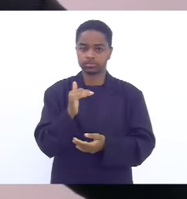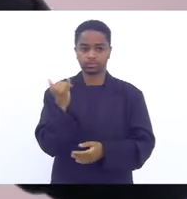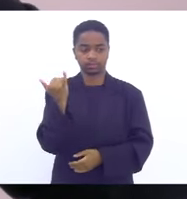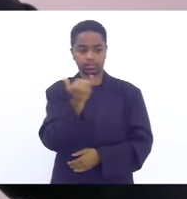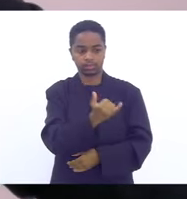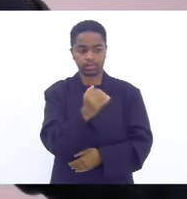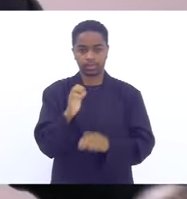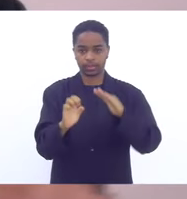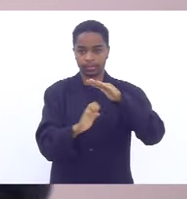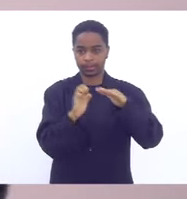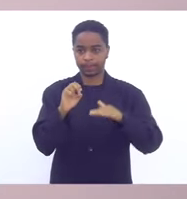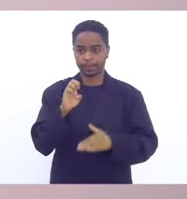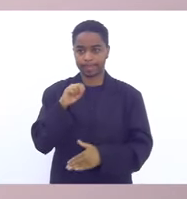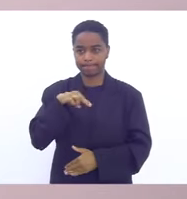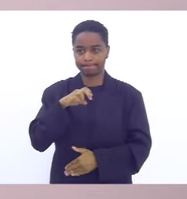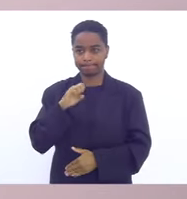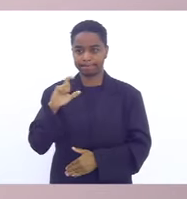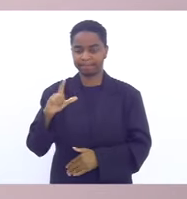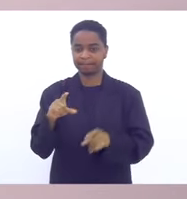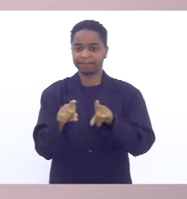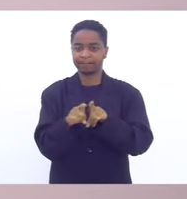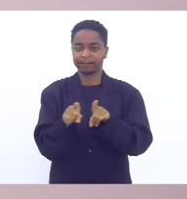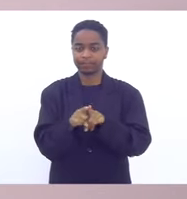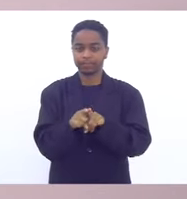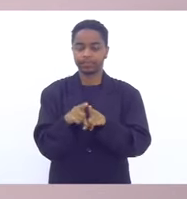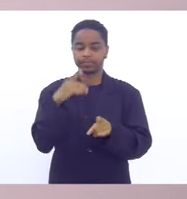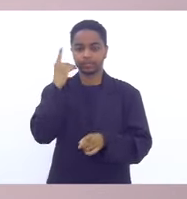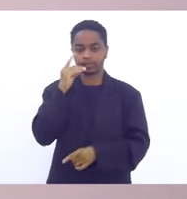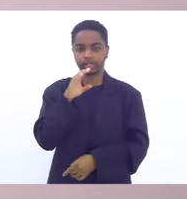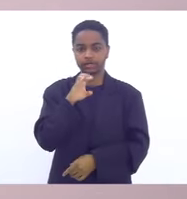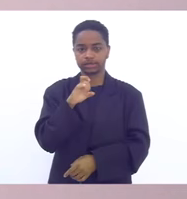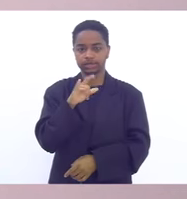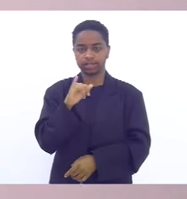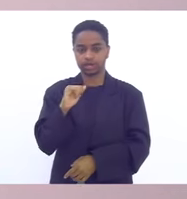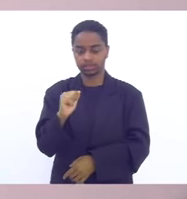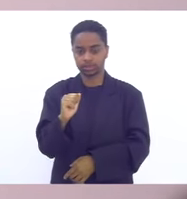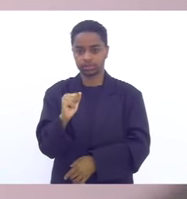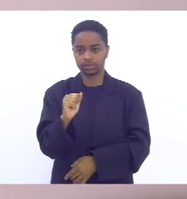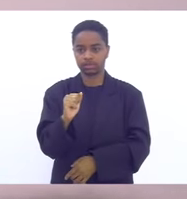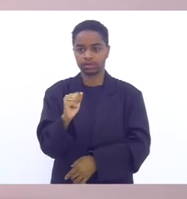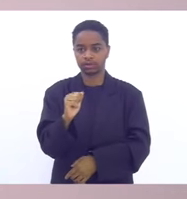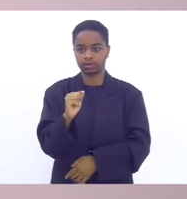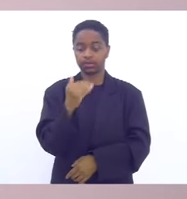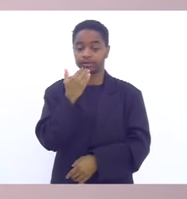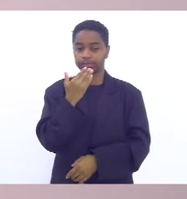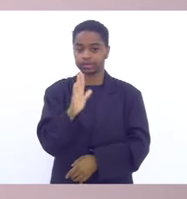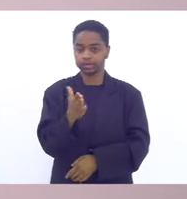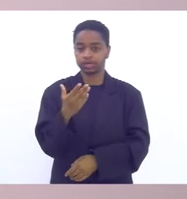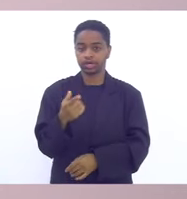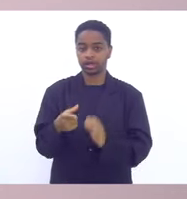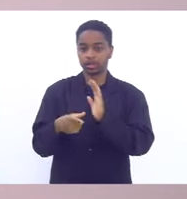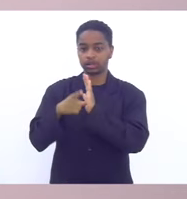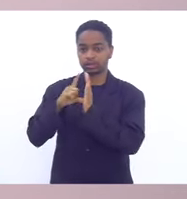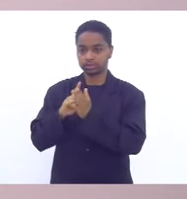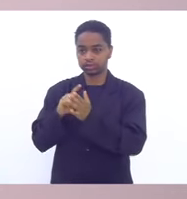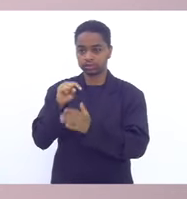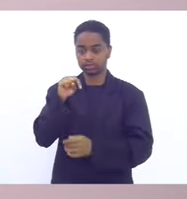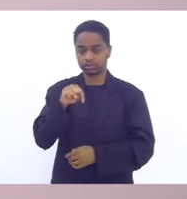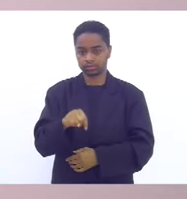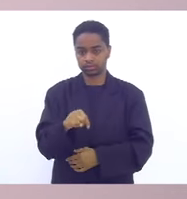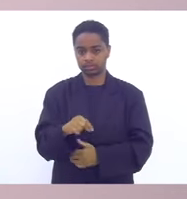Enel. Há encaminhamento por parte da deputada Célia Jordão, algo que já foi solicitado anteriormente aqui, na